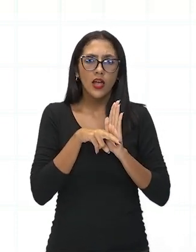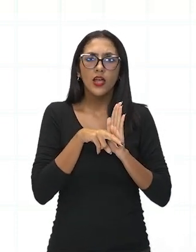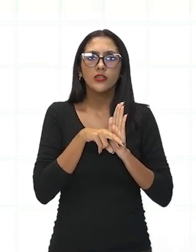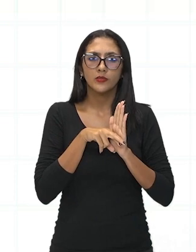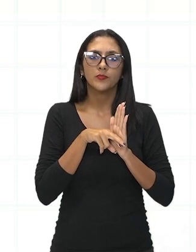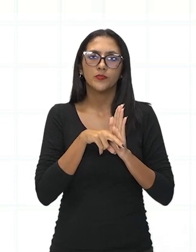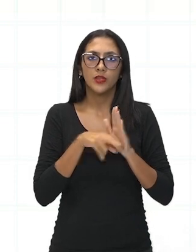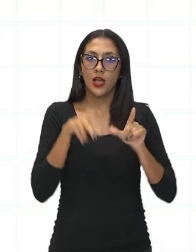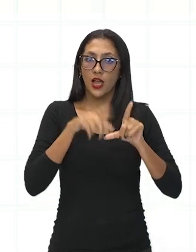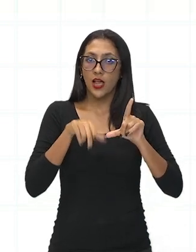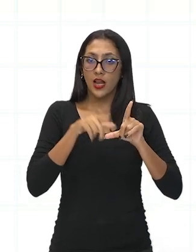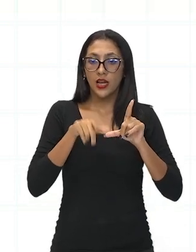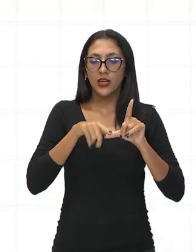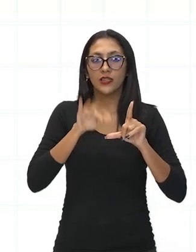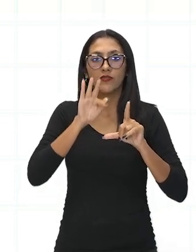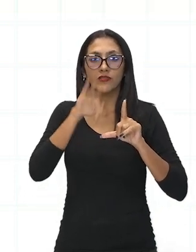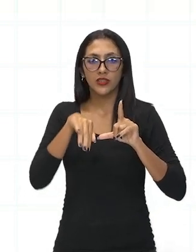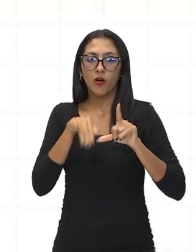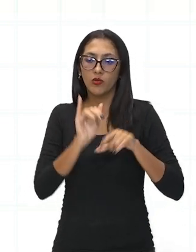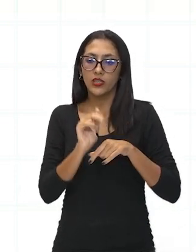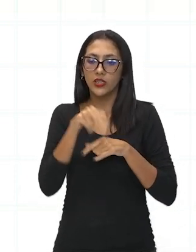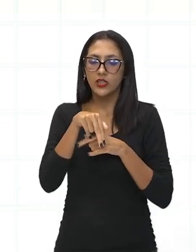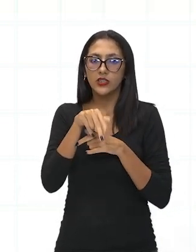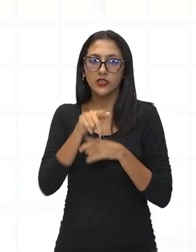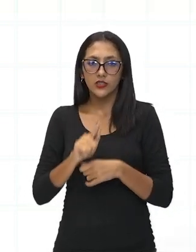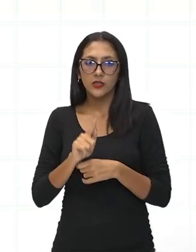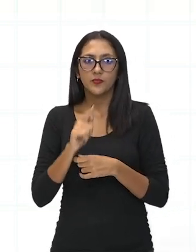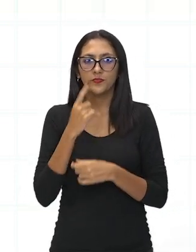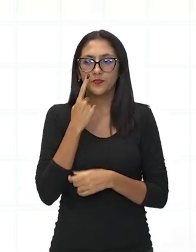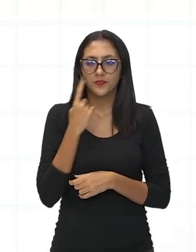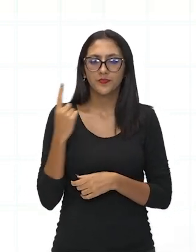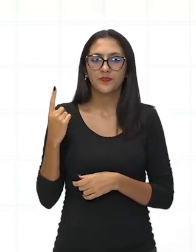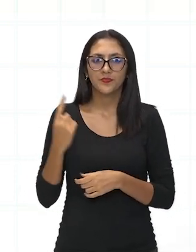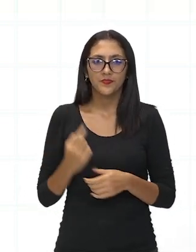tá bom? Então fica assim, while,